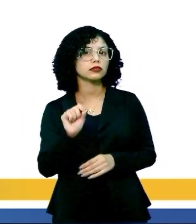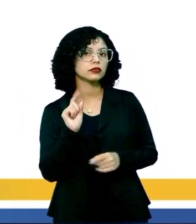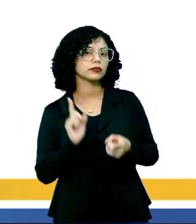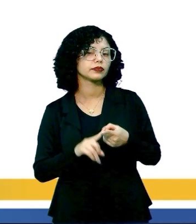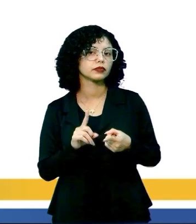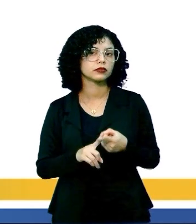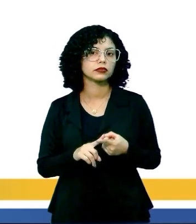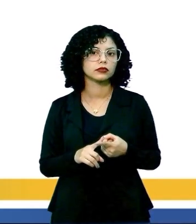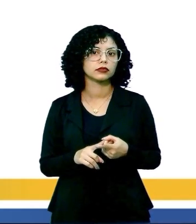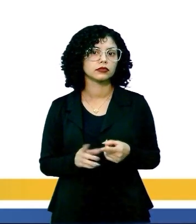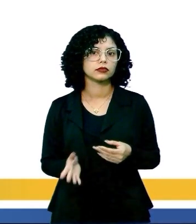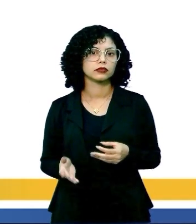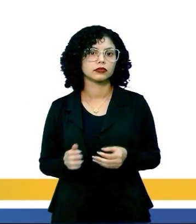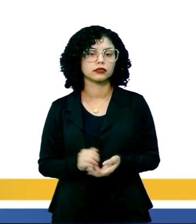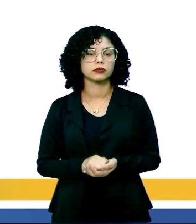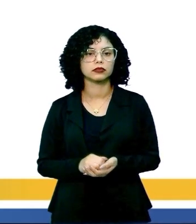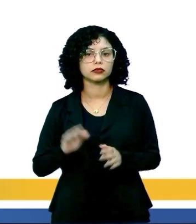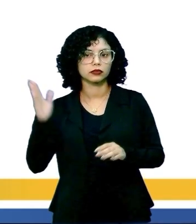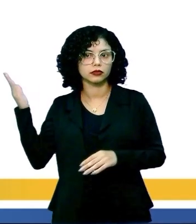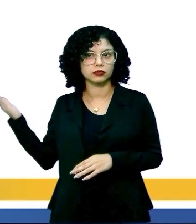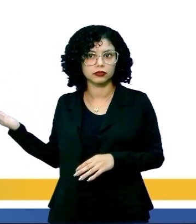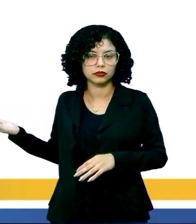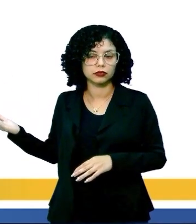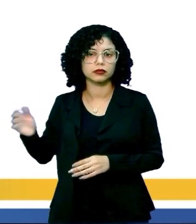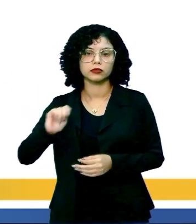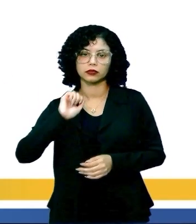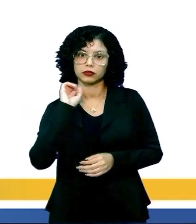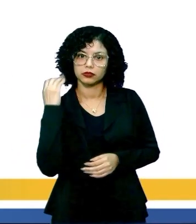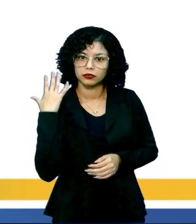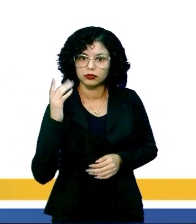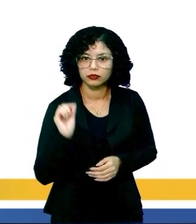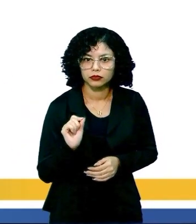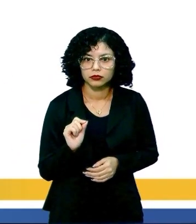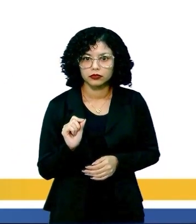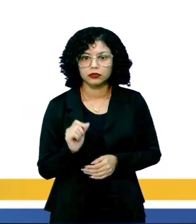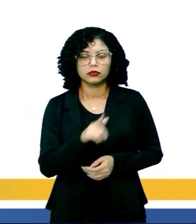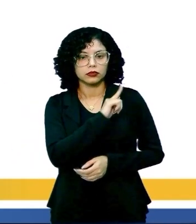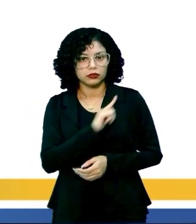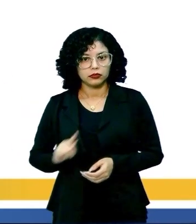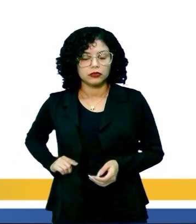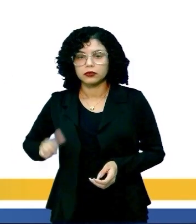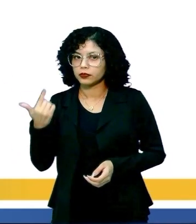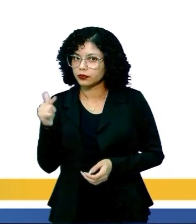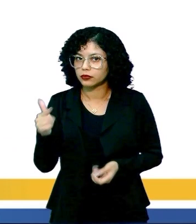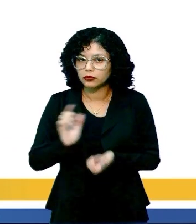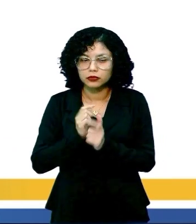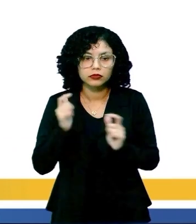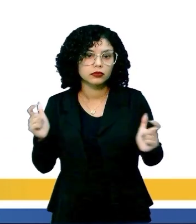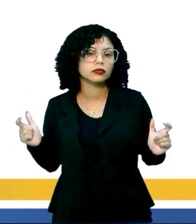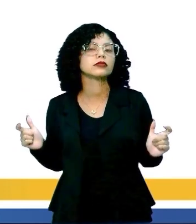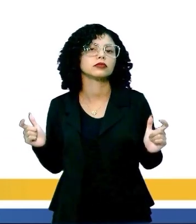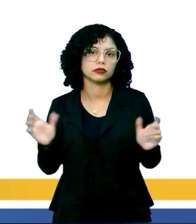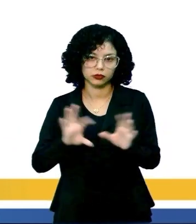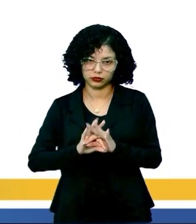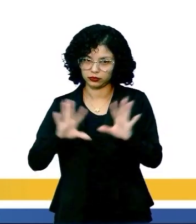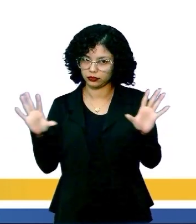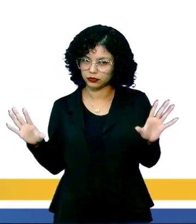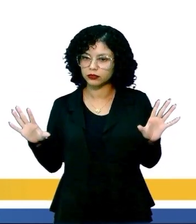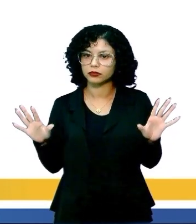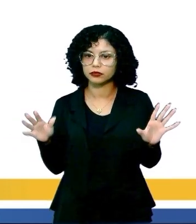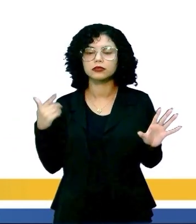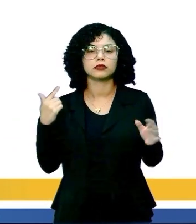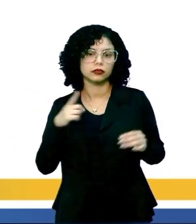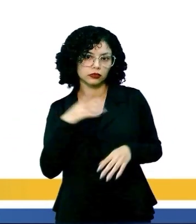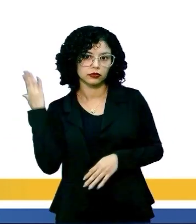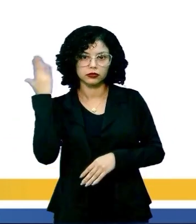né, eu vou voltar um pouquinho para você ver de novo. Nessa época, os governadores eles não tinham tanta autonomia assim, não havia